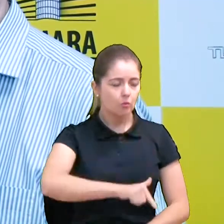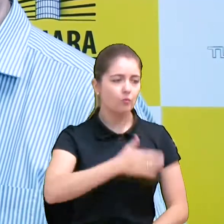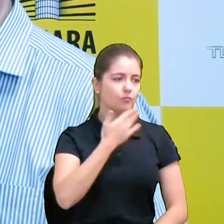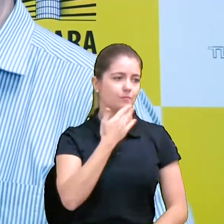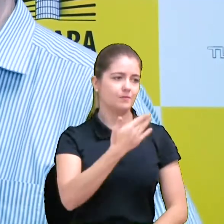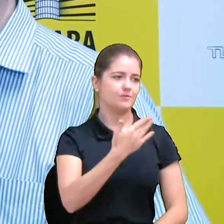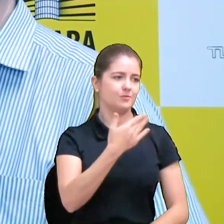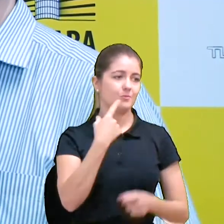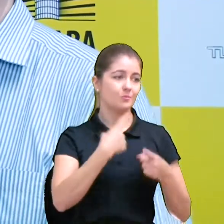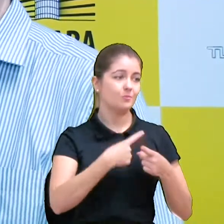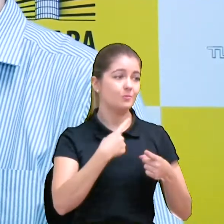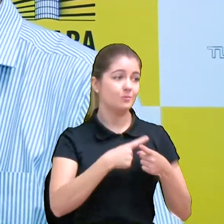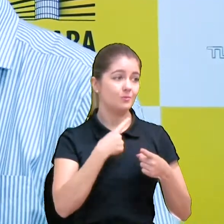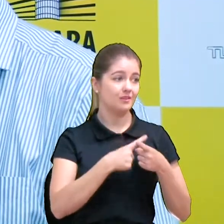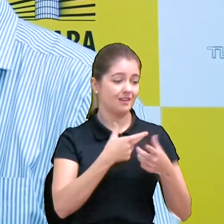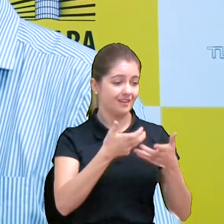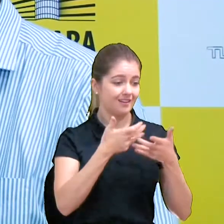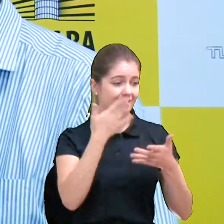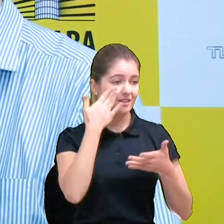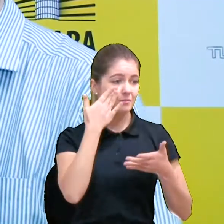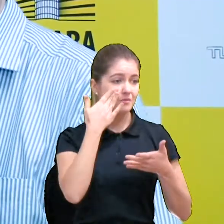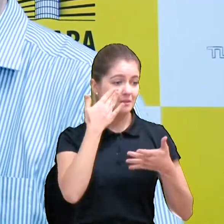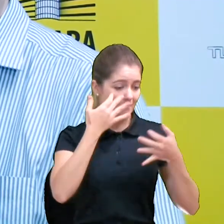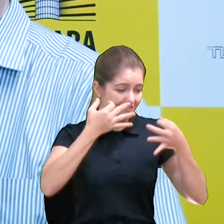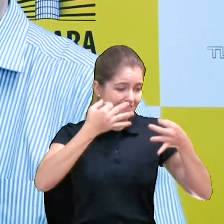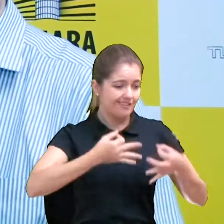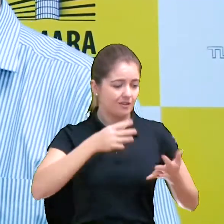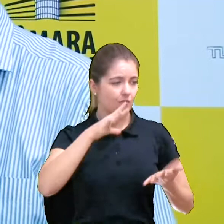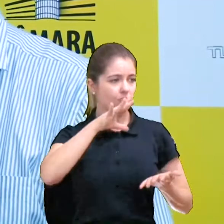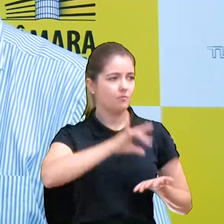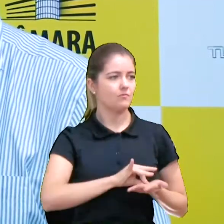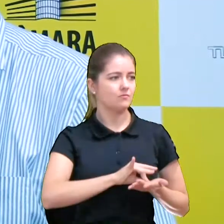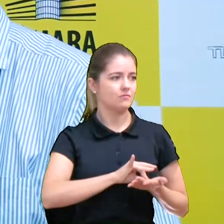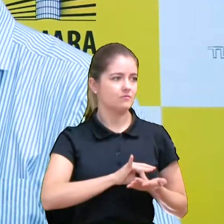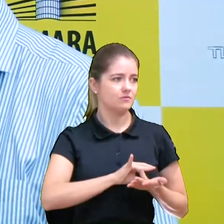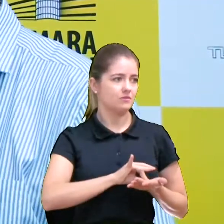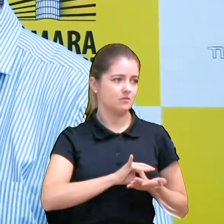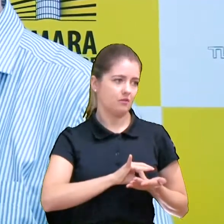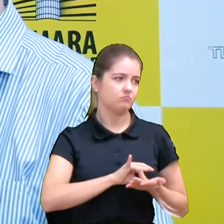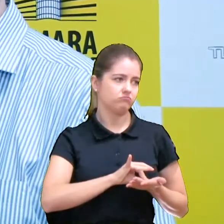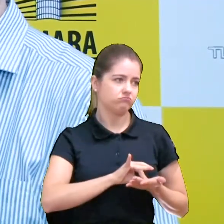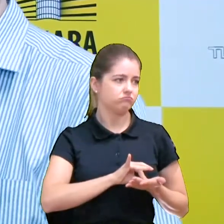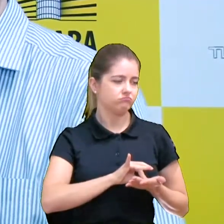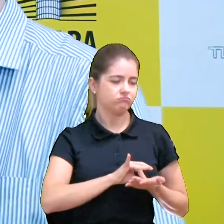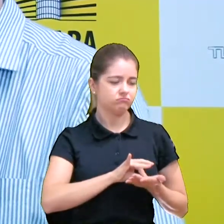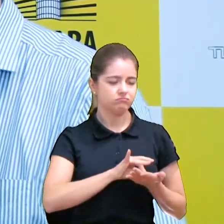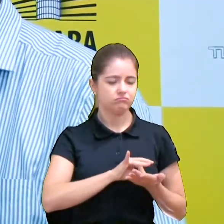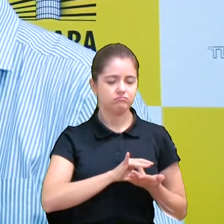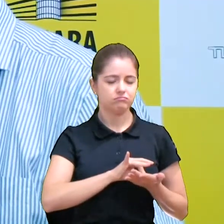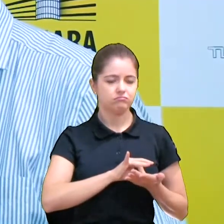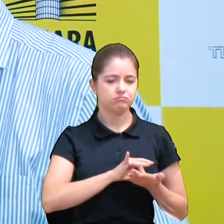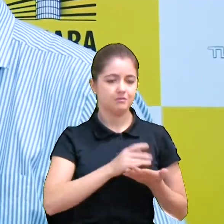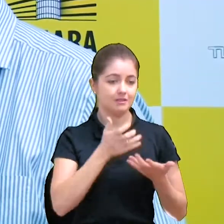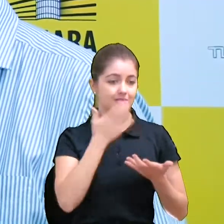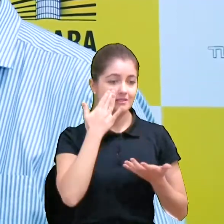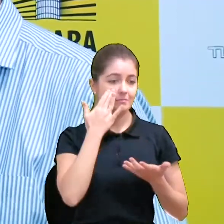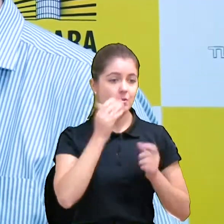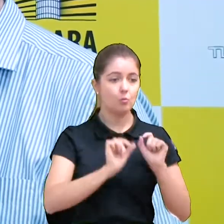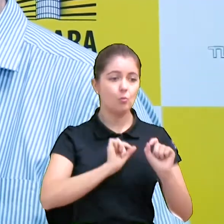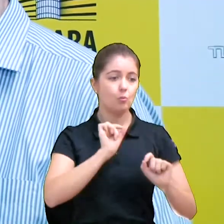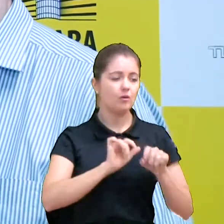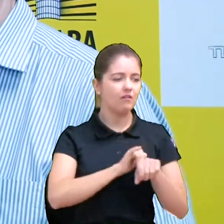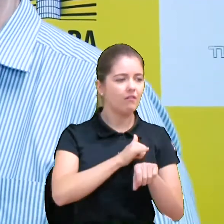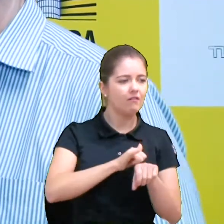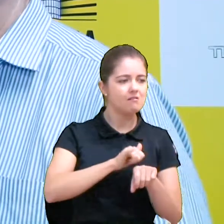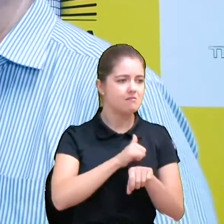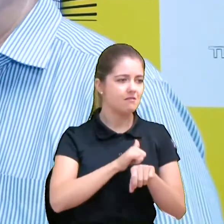porque aí efetivamente teremos condições de saber, em forma objetiva, quais foram as providências tomadas